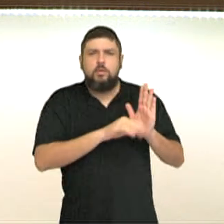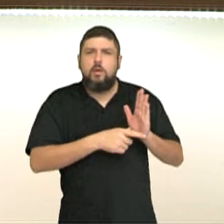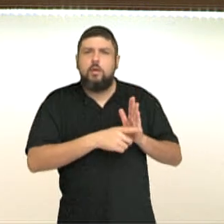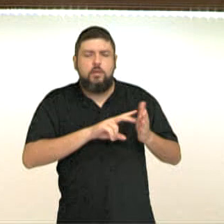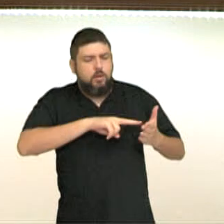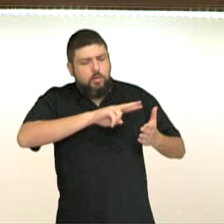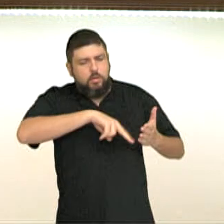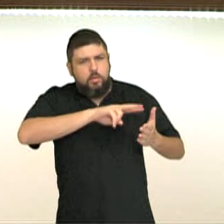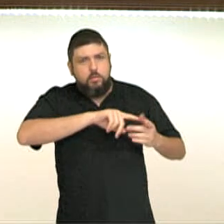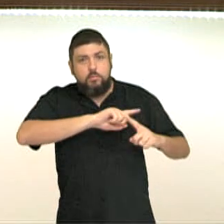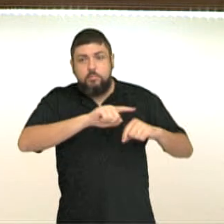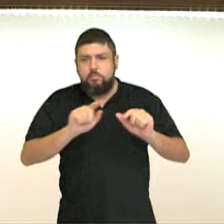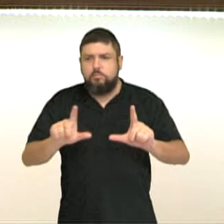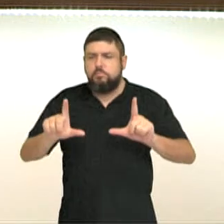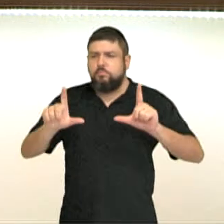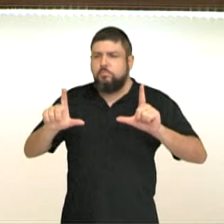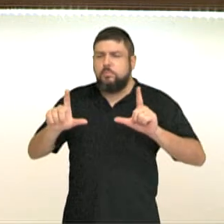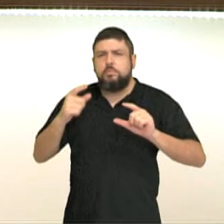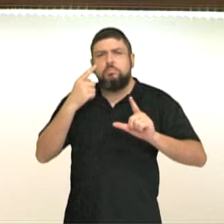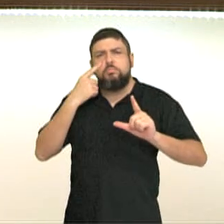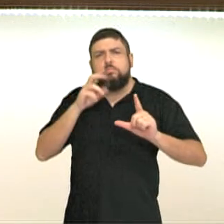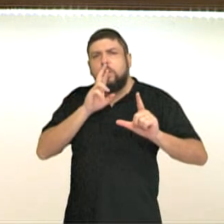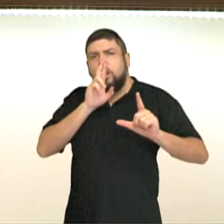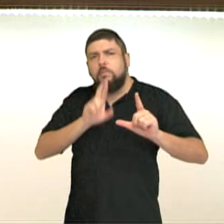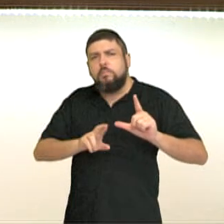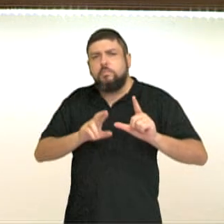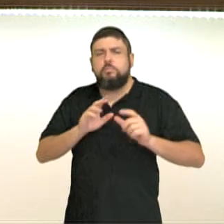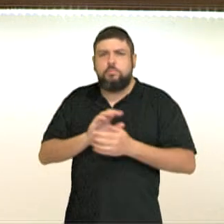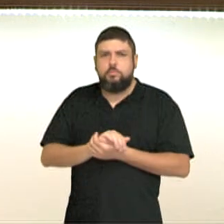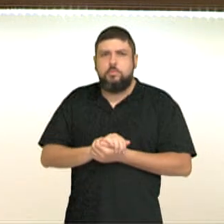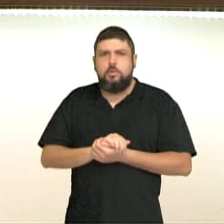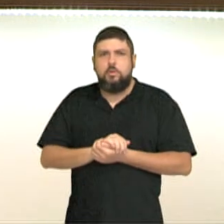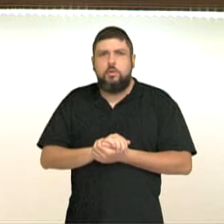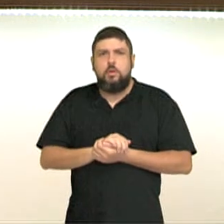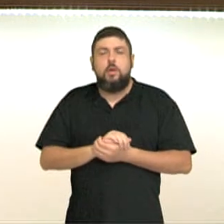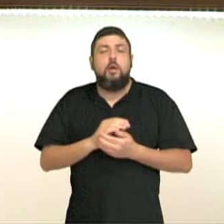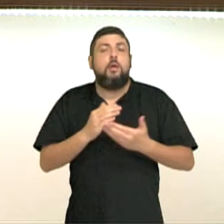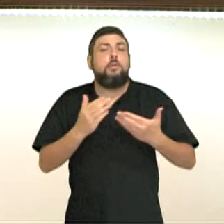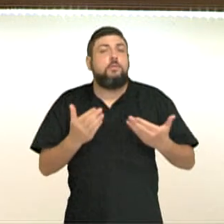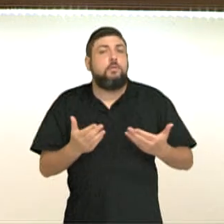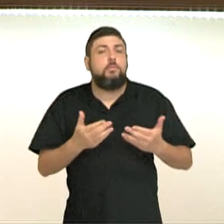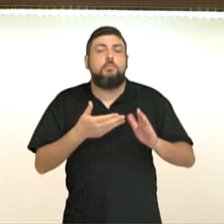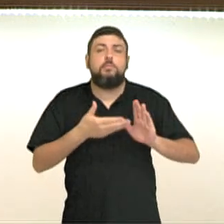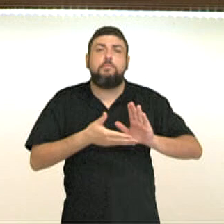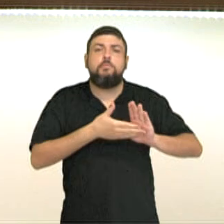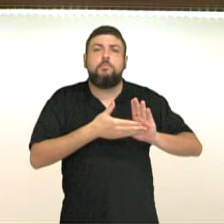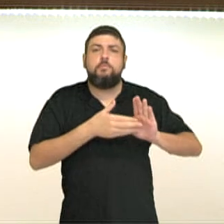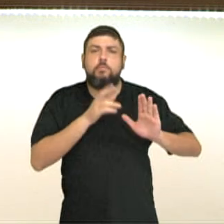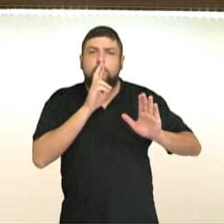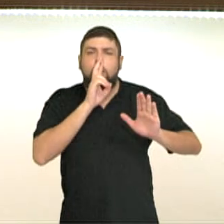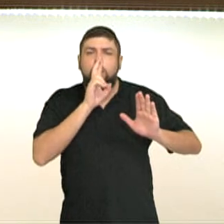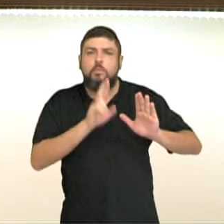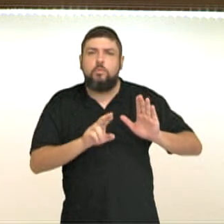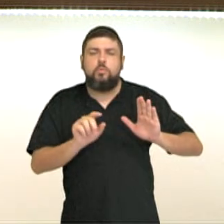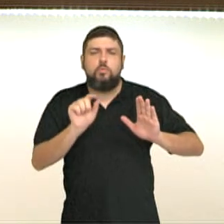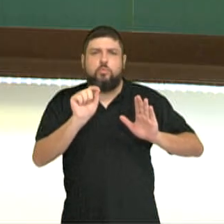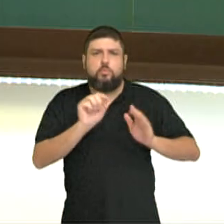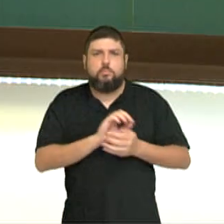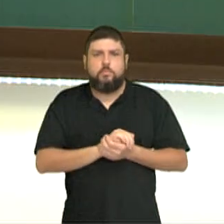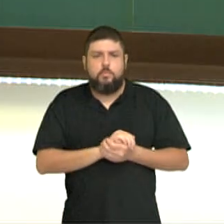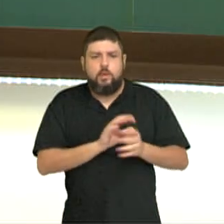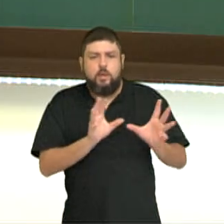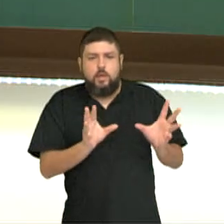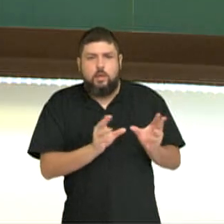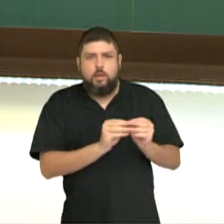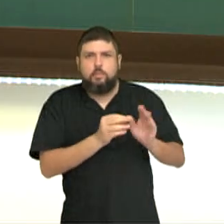texto que nós vimos aqui é sobre o Pequeno Príncipe. E as hipóteses que você levantou são o quê? Que resenha crítica